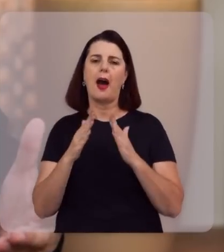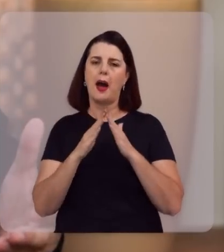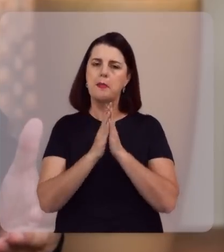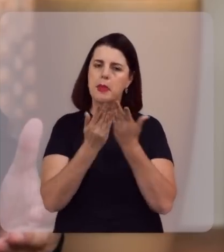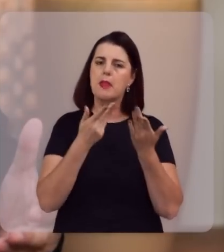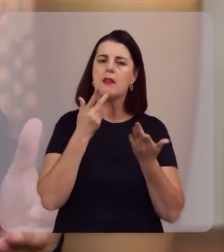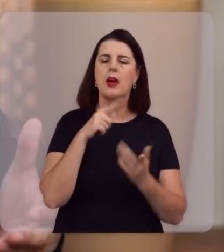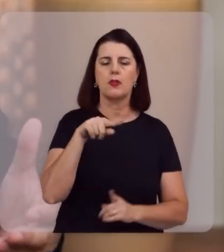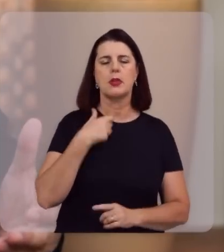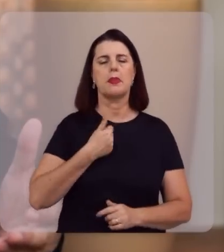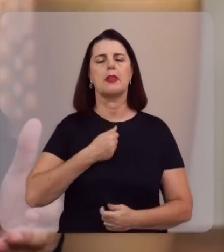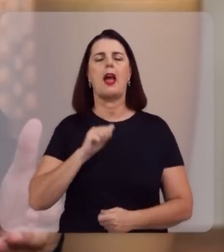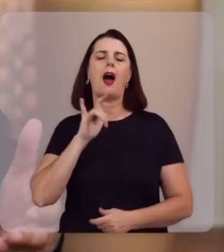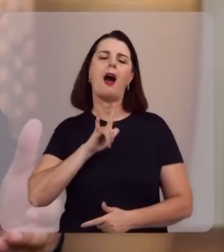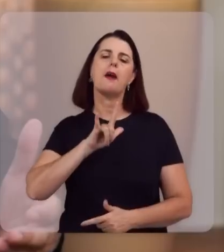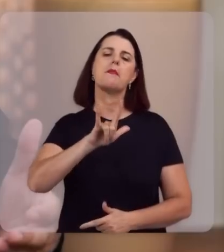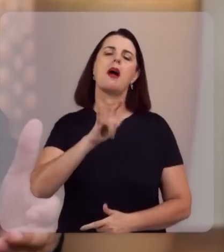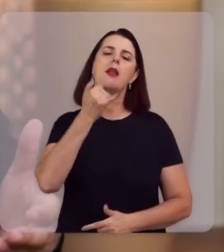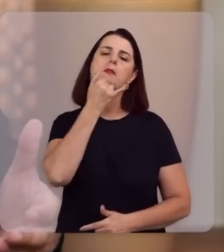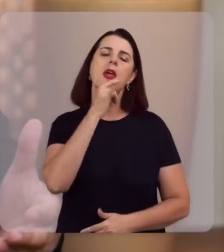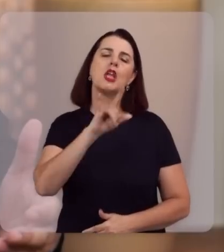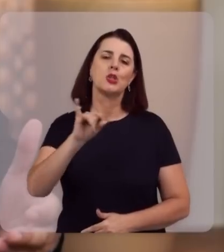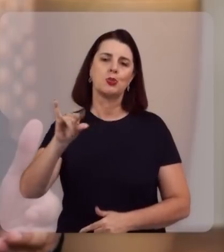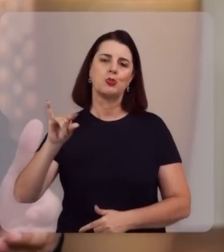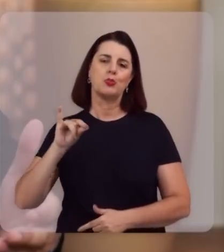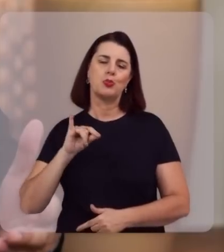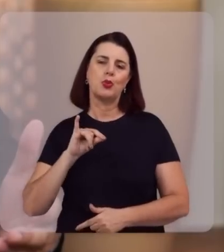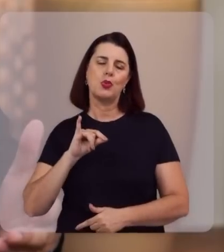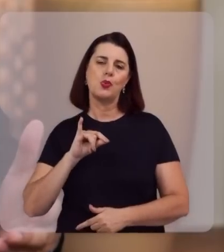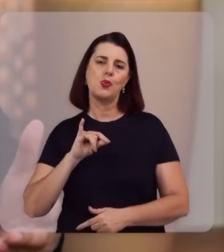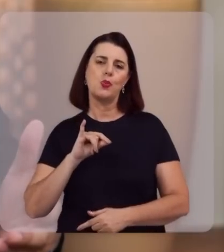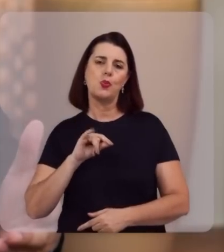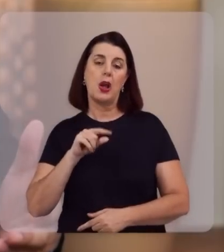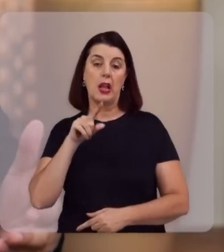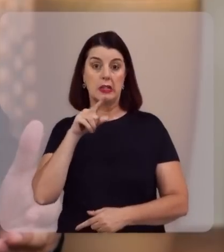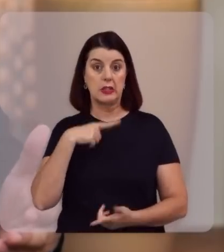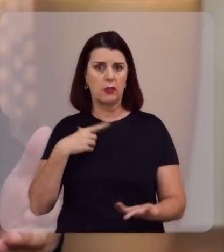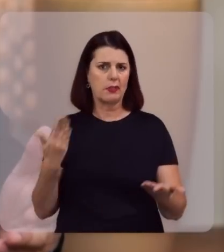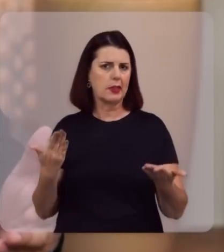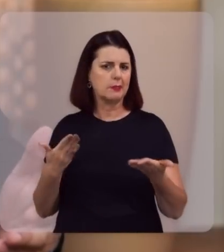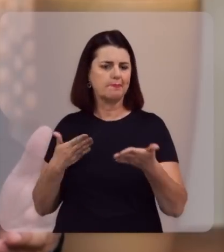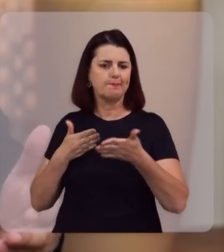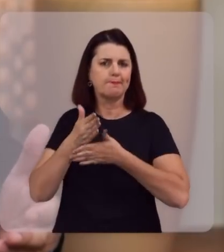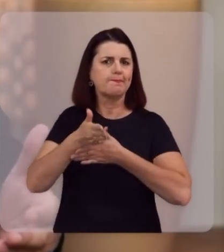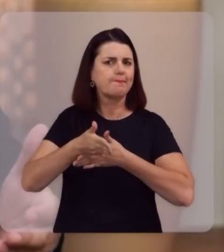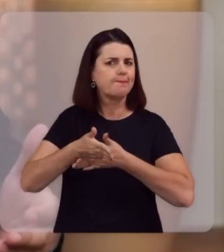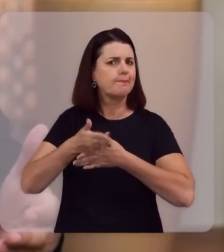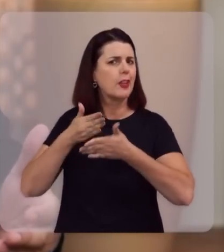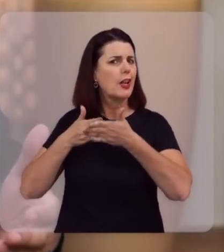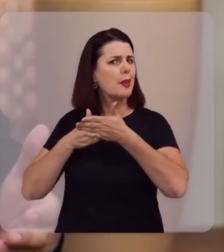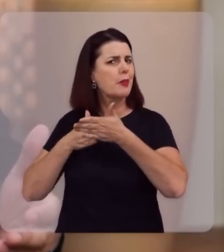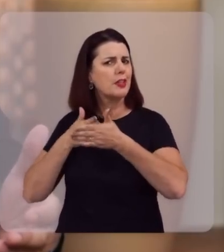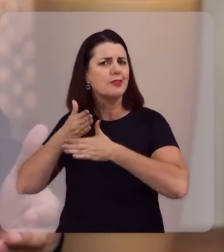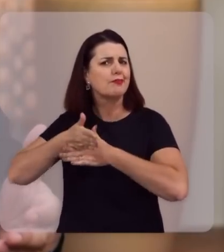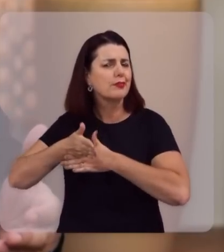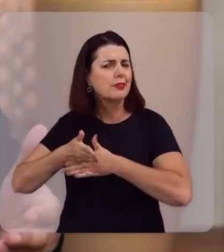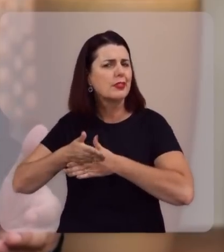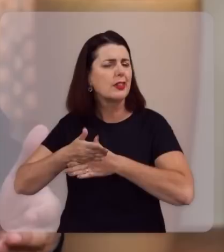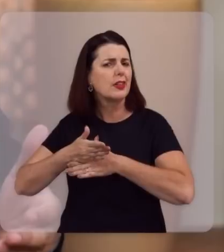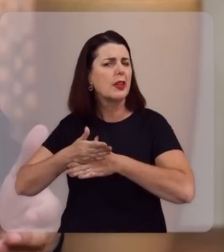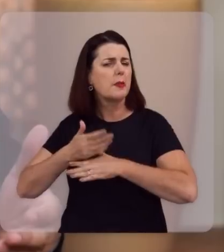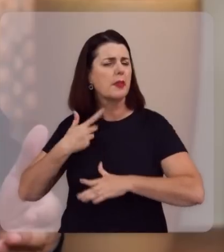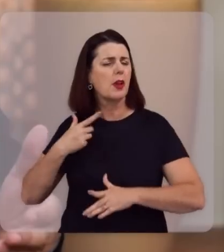tem que amá-lo e você tem que perdoá-lo. E se você passou da linha, passou da mão, foi